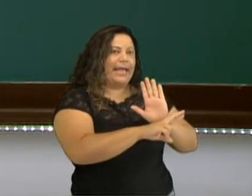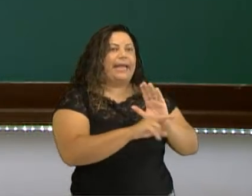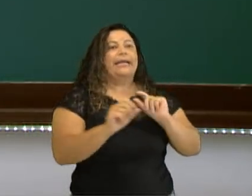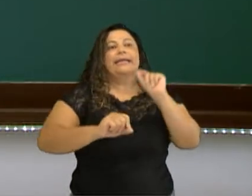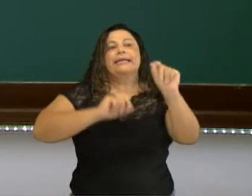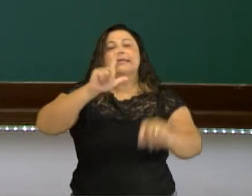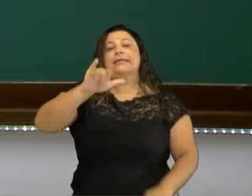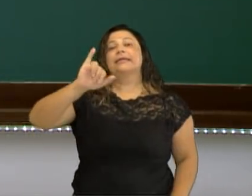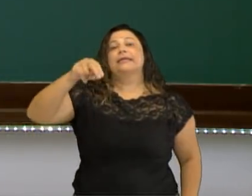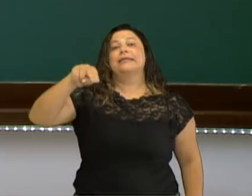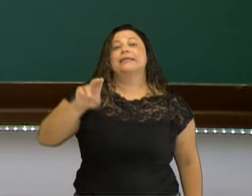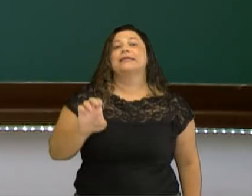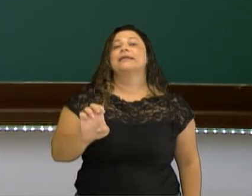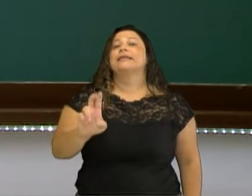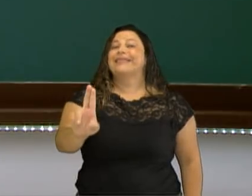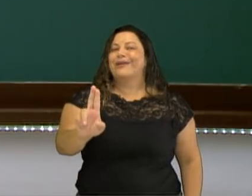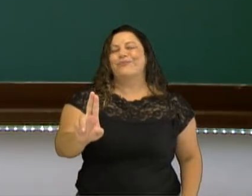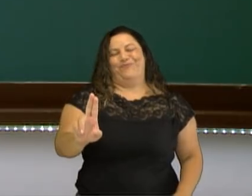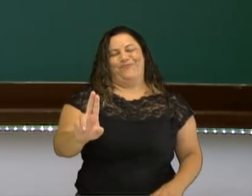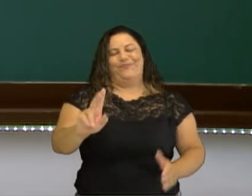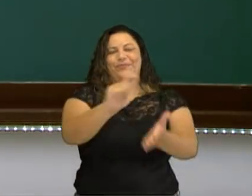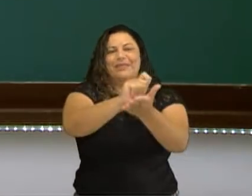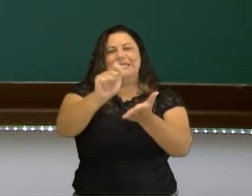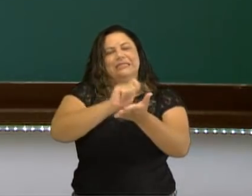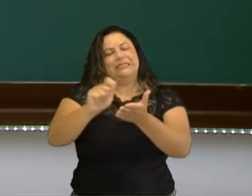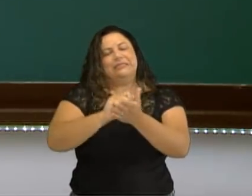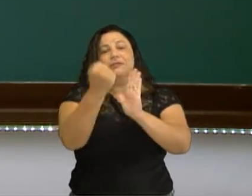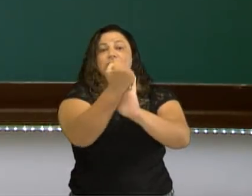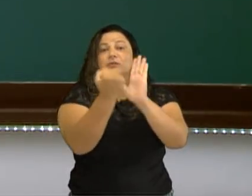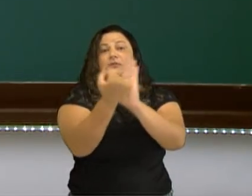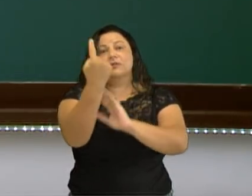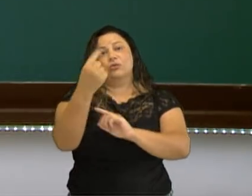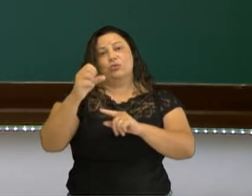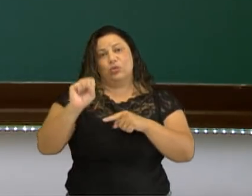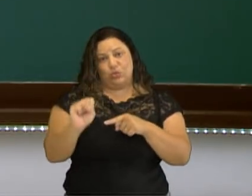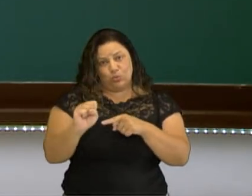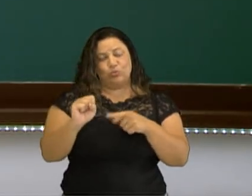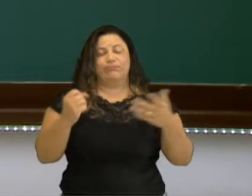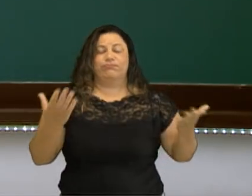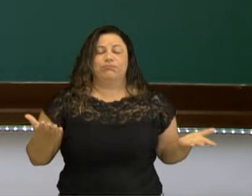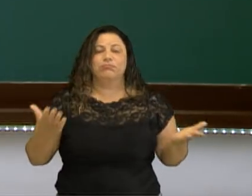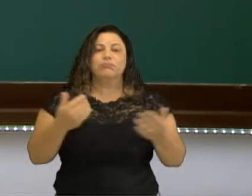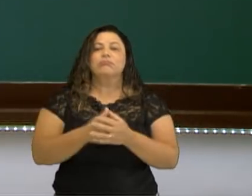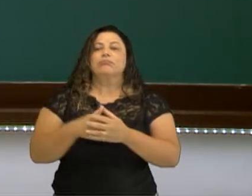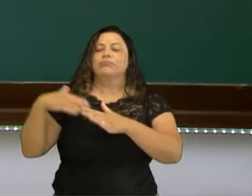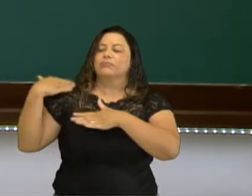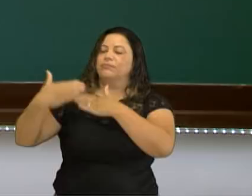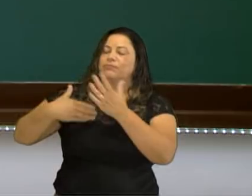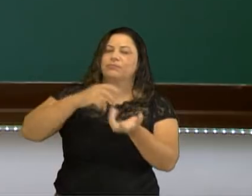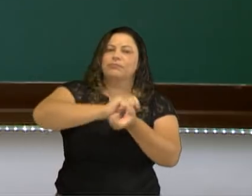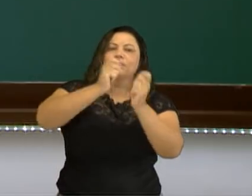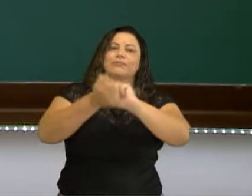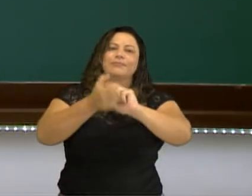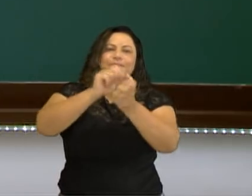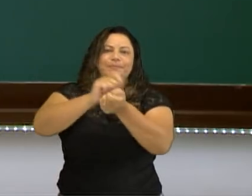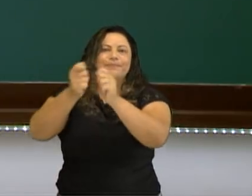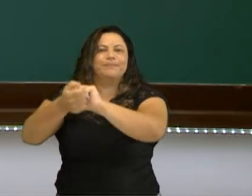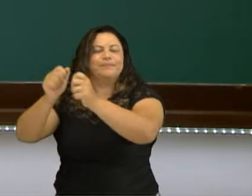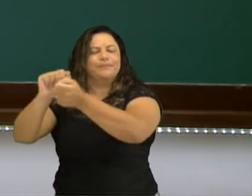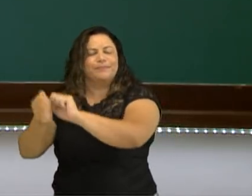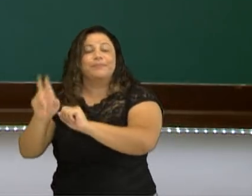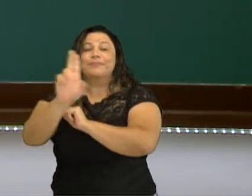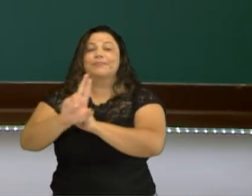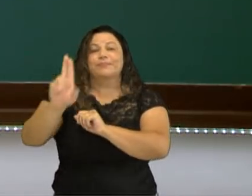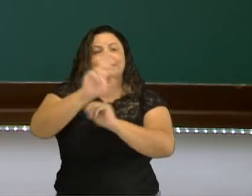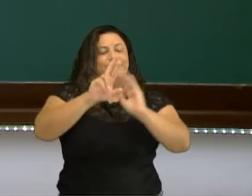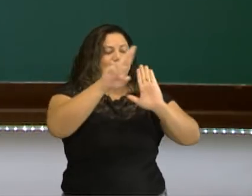escreveu. E ele escreveu isso há muito tempo atrás, lá no século XVIII. Desde então, a gente vem adaptando e usando essas regrinhas que ele